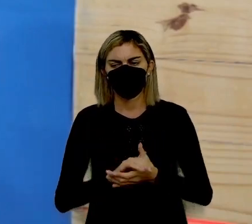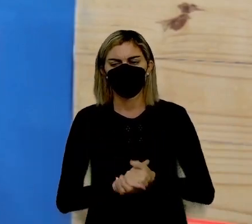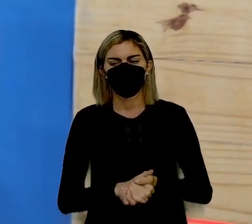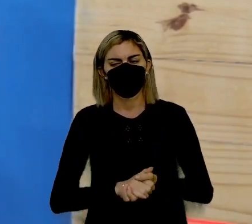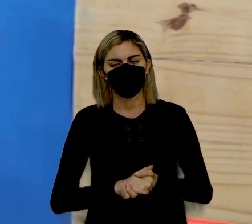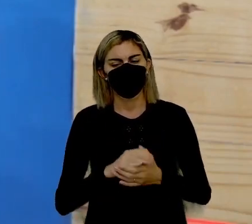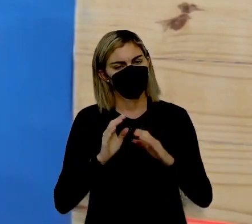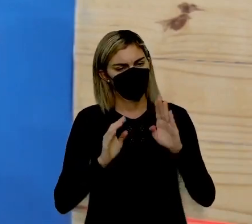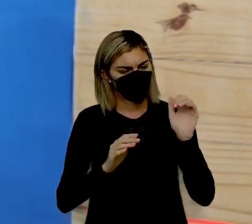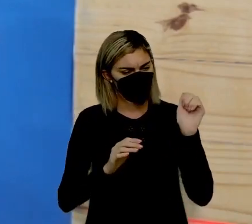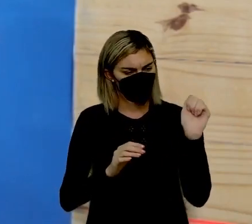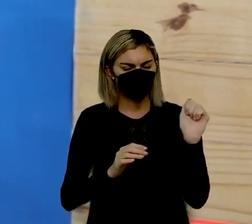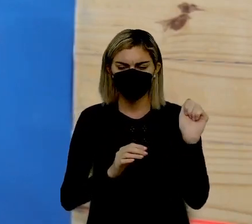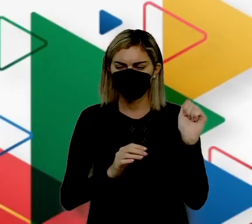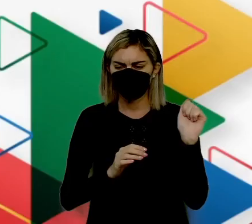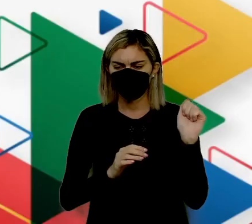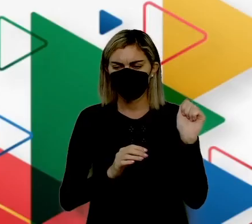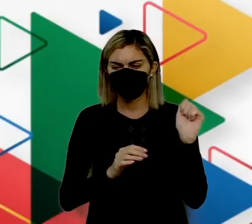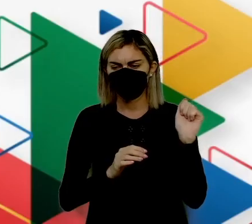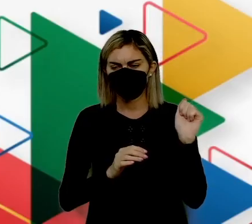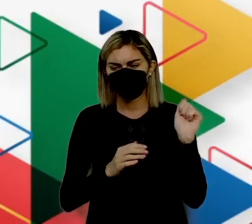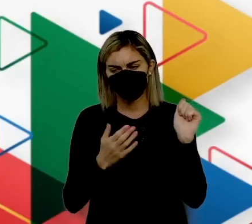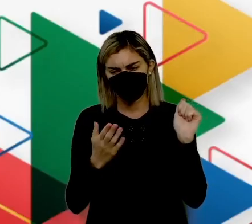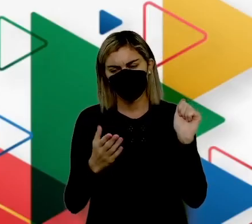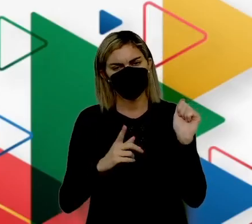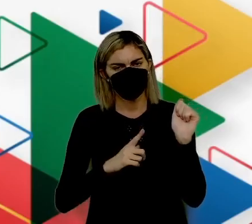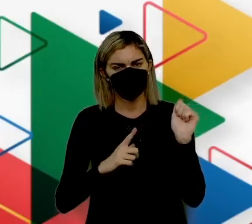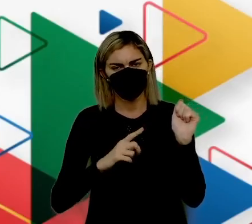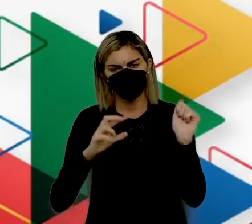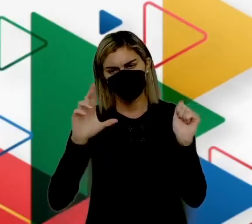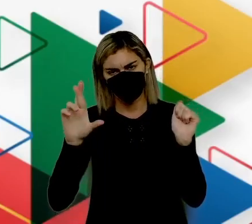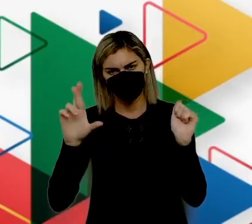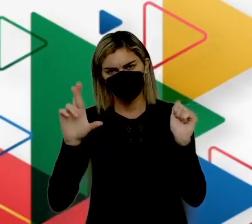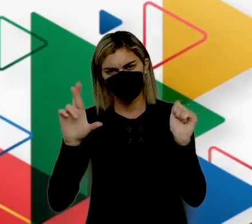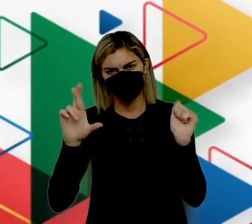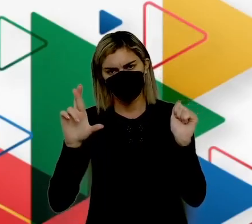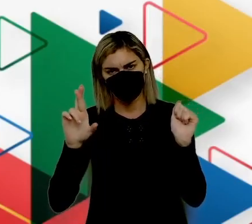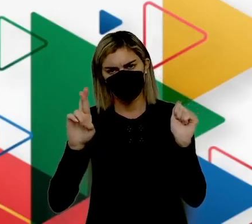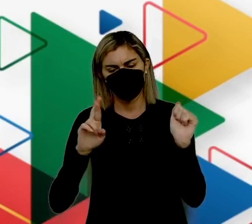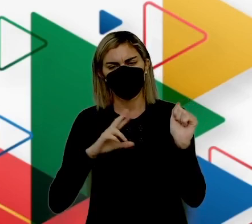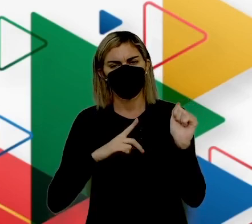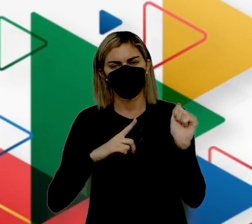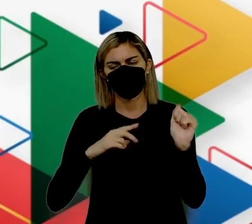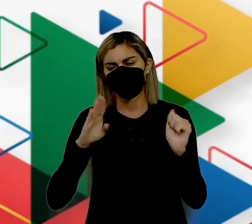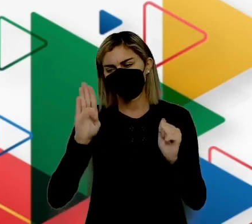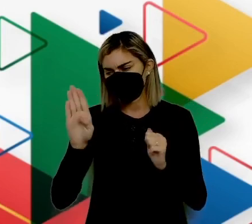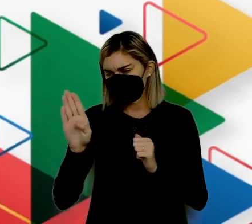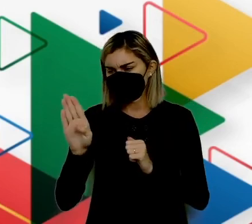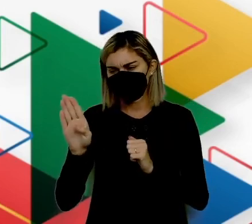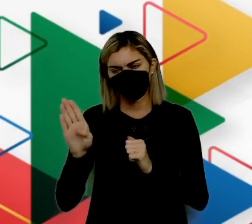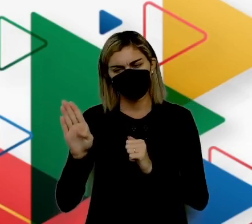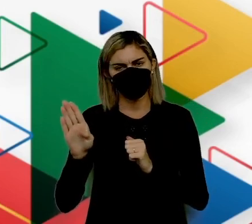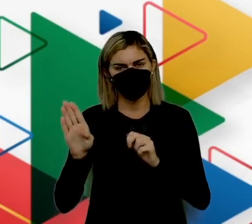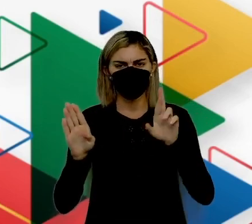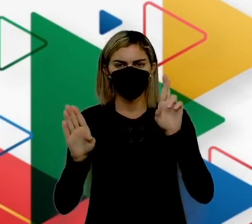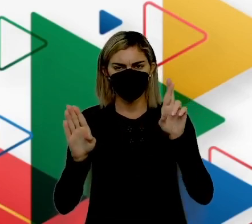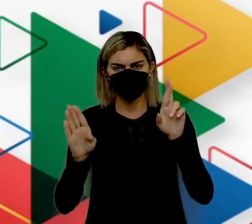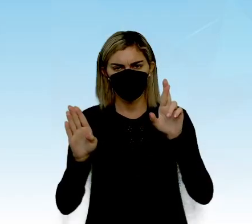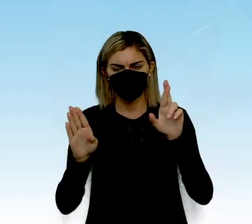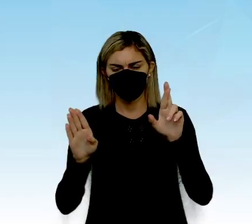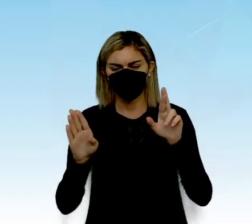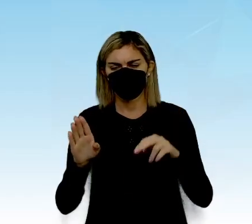A esfera A, ela tem um raio R. A esfera B tem um raio que